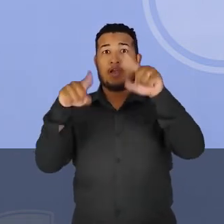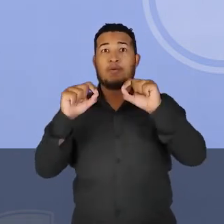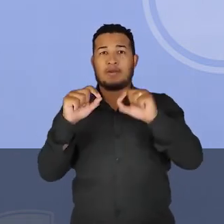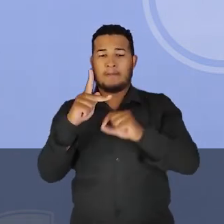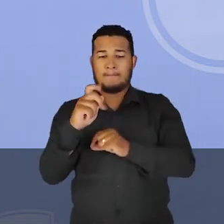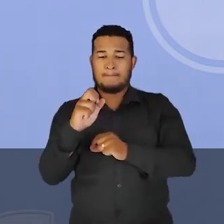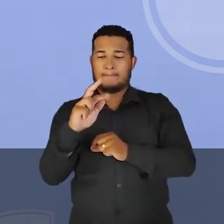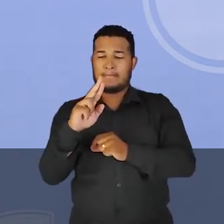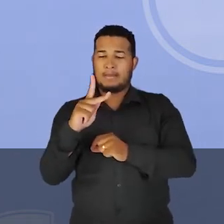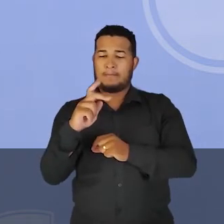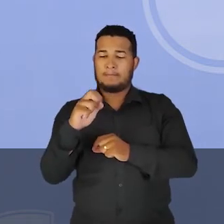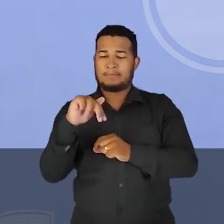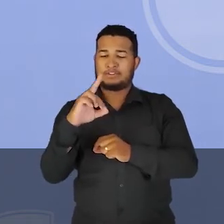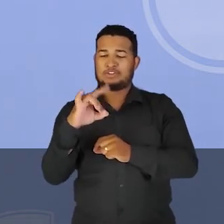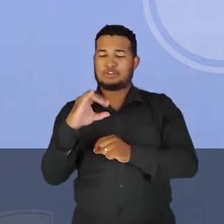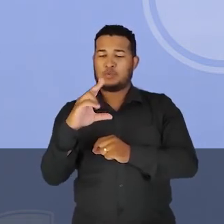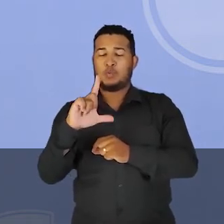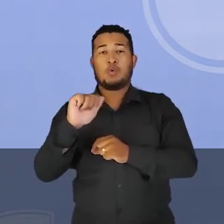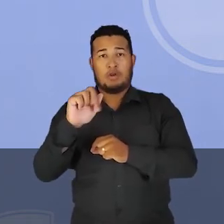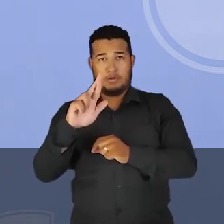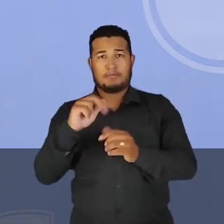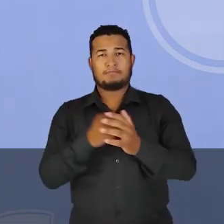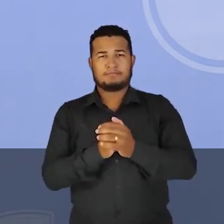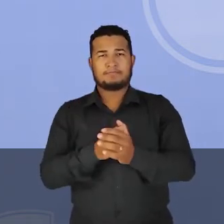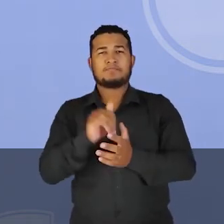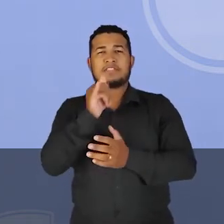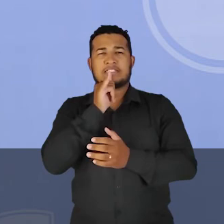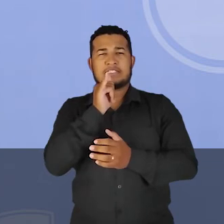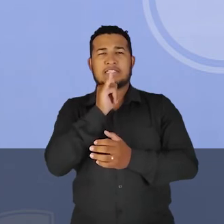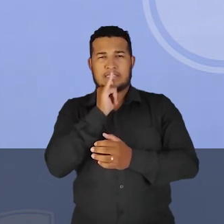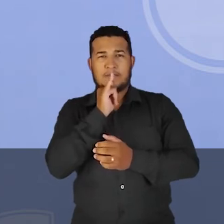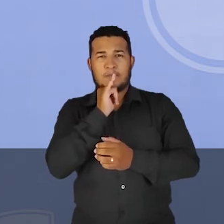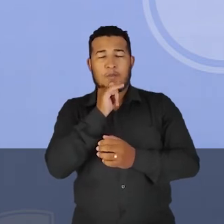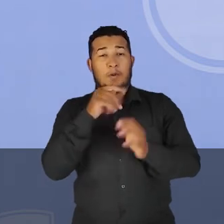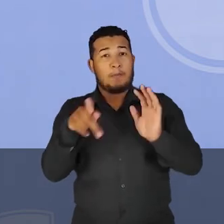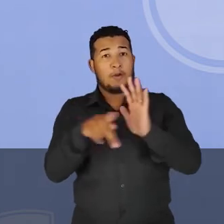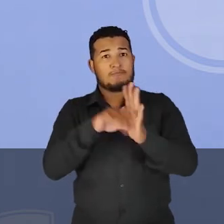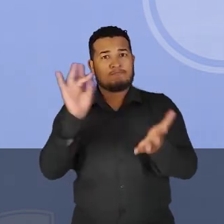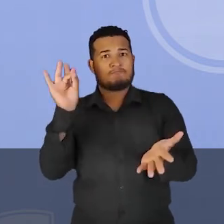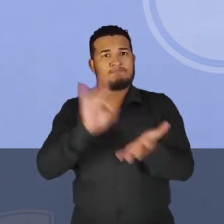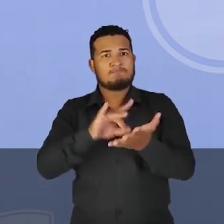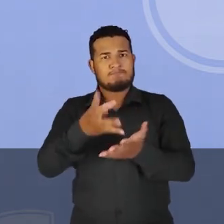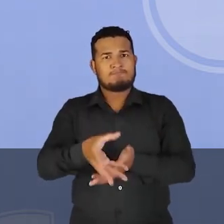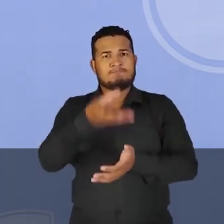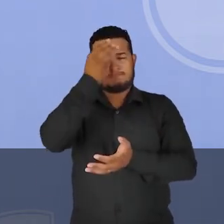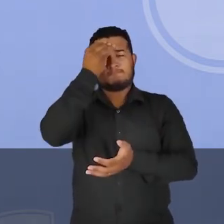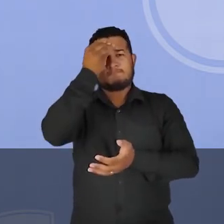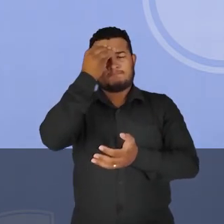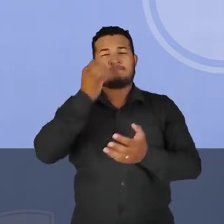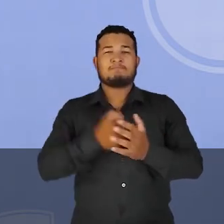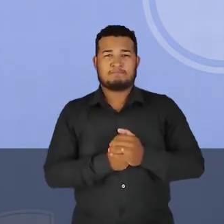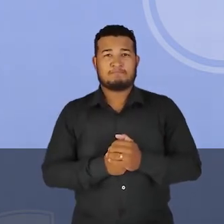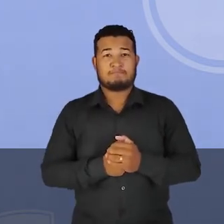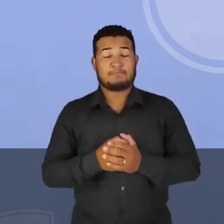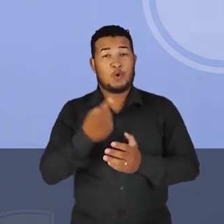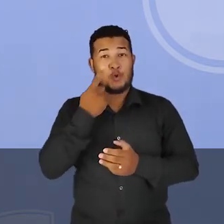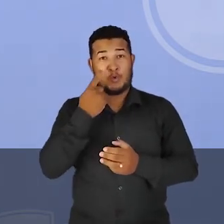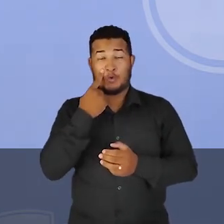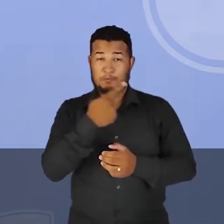perpendiculares. Vamos fazer um exemplozinho para a gente finalizar a nossa aula bem. Olha o